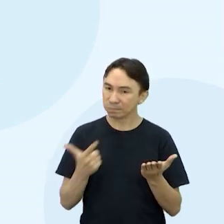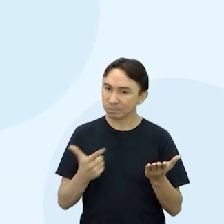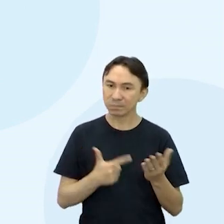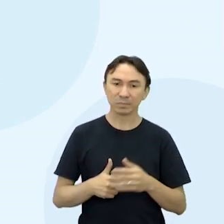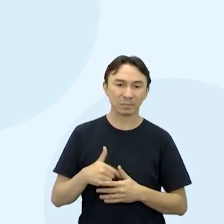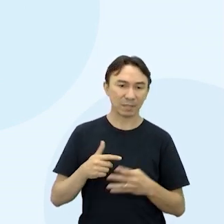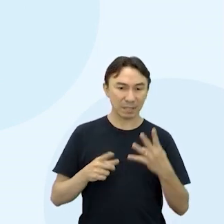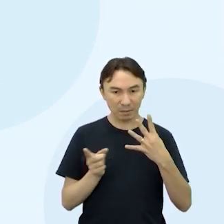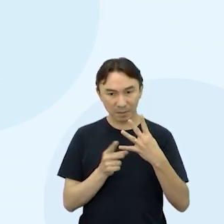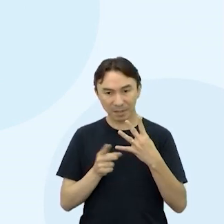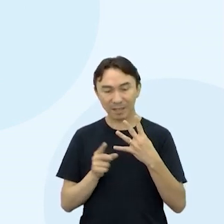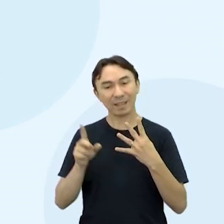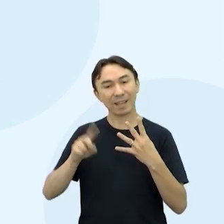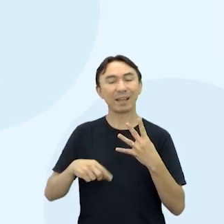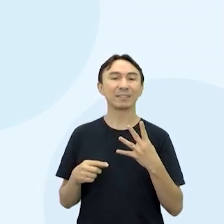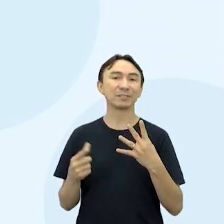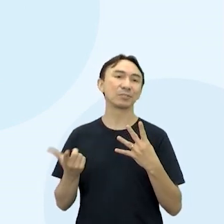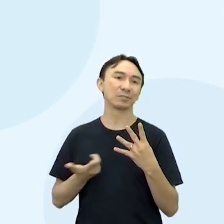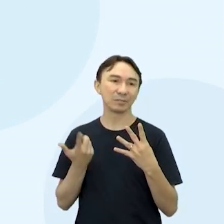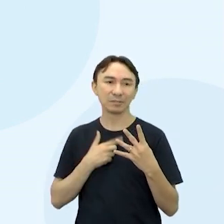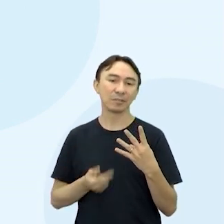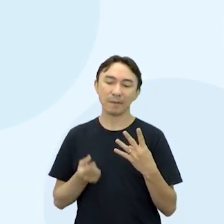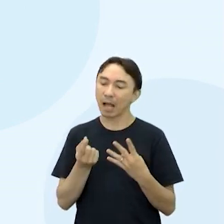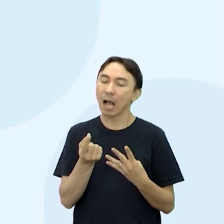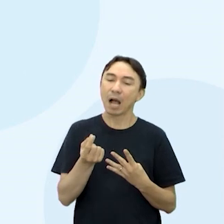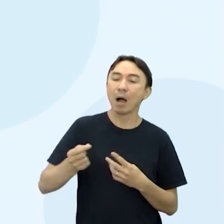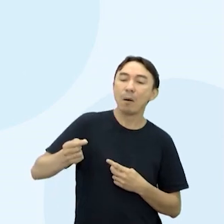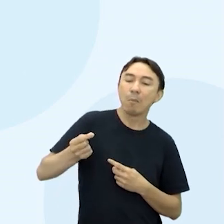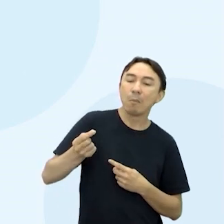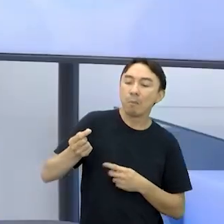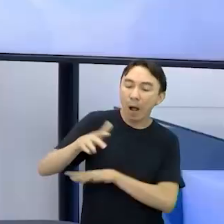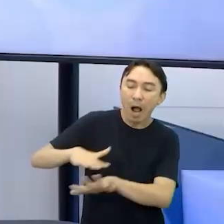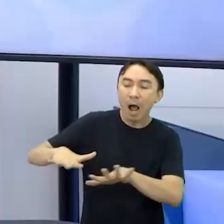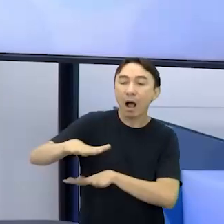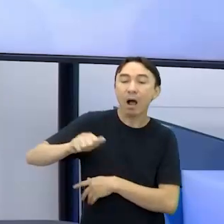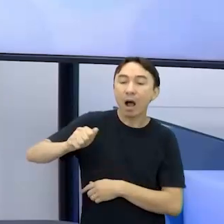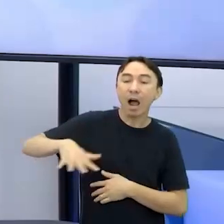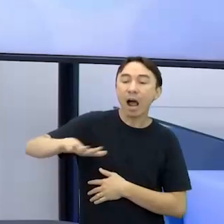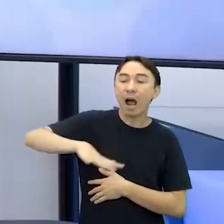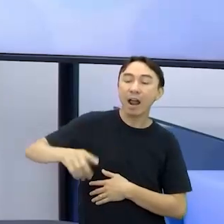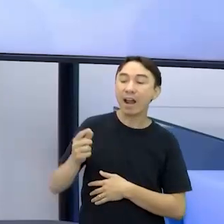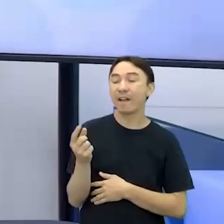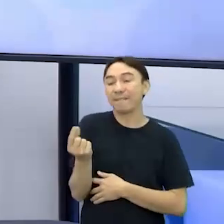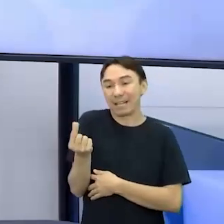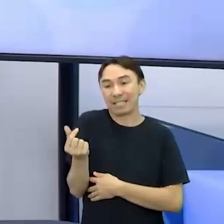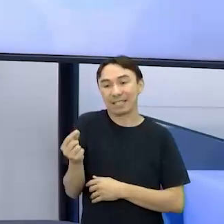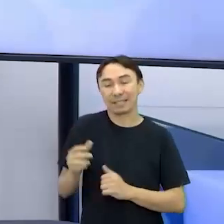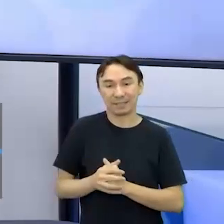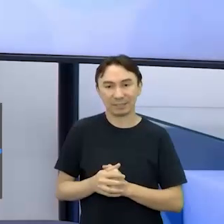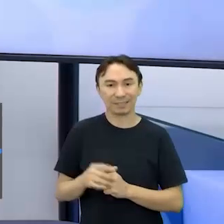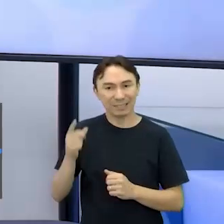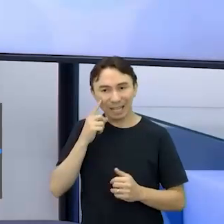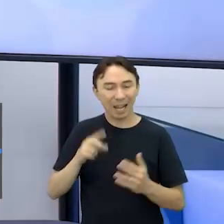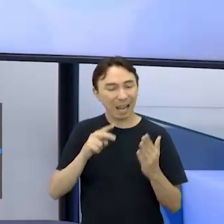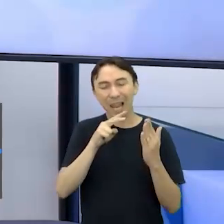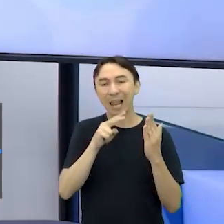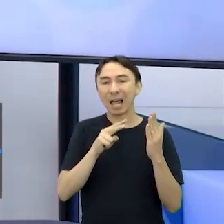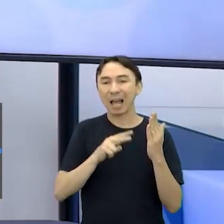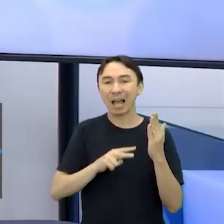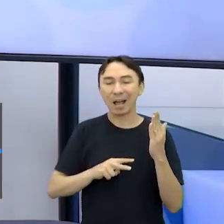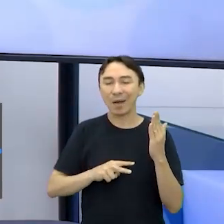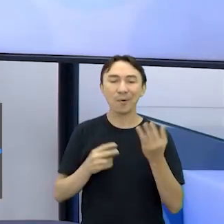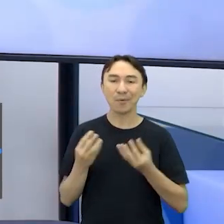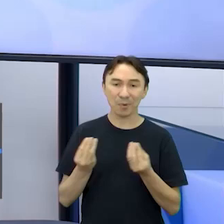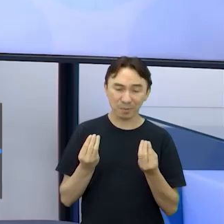a área financeira, né? The Australian Financial Review. Professor, como é que eu vou ler isso tudo? Você vai ler utilizando as ferramentas digitais